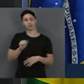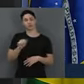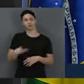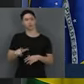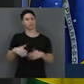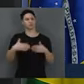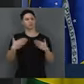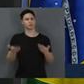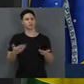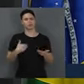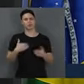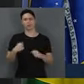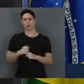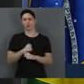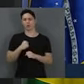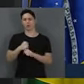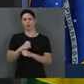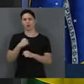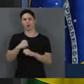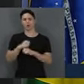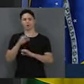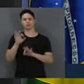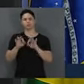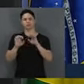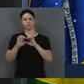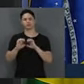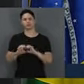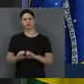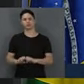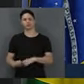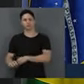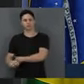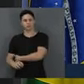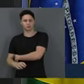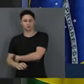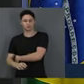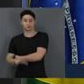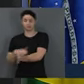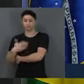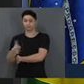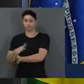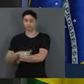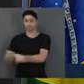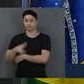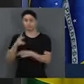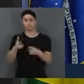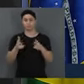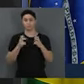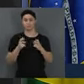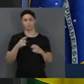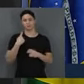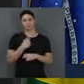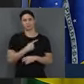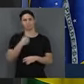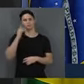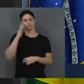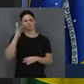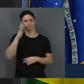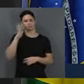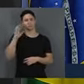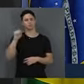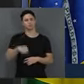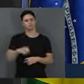grandes obras as obras estruturantes diante desse cenário era de se imaginar senhor